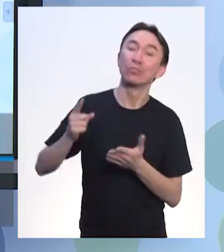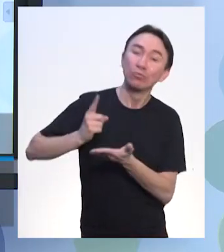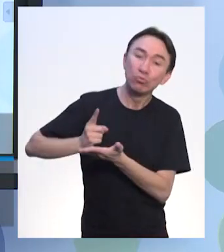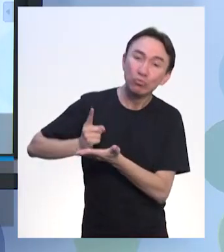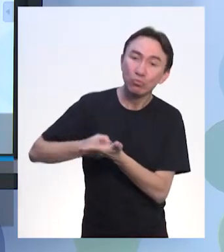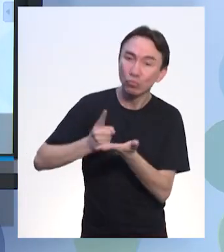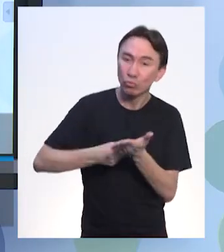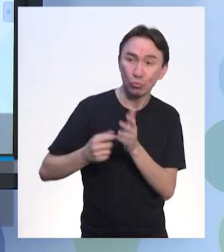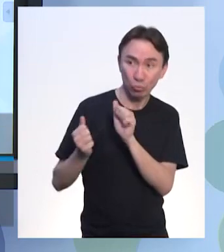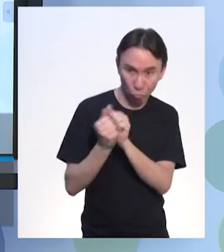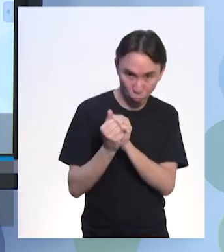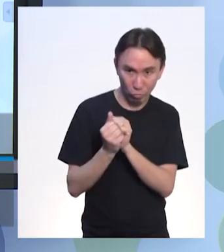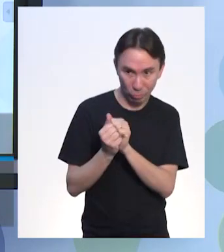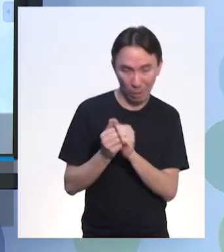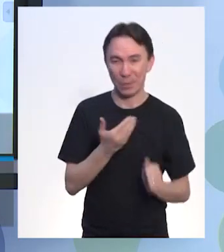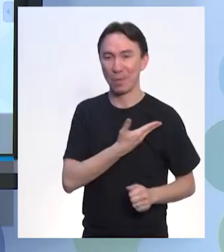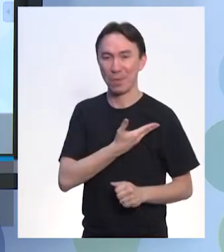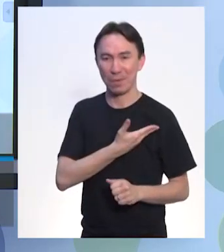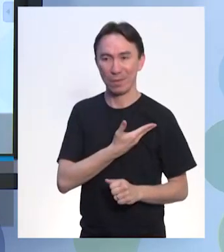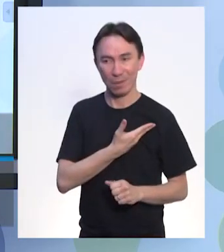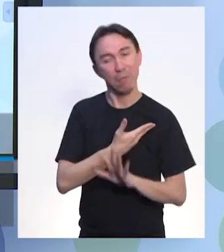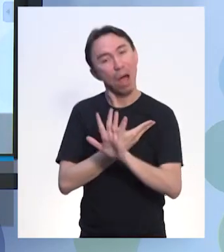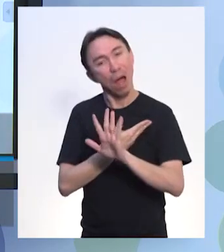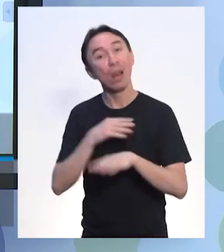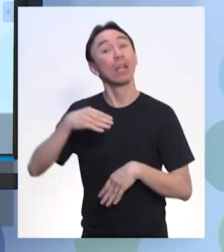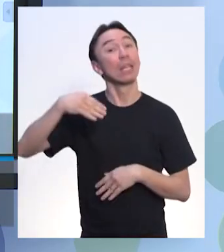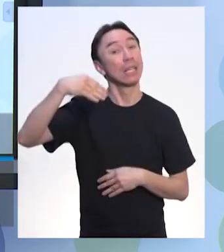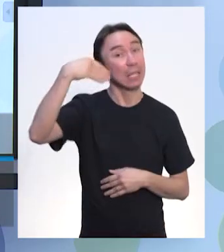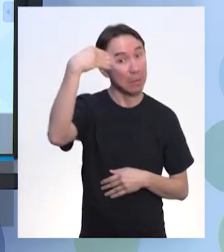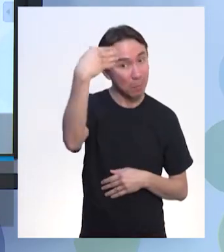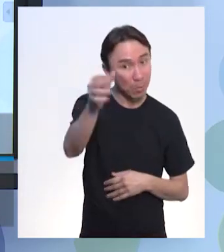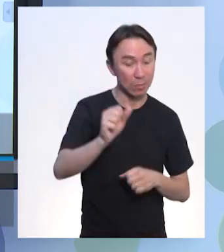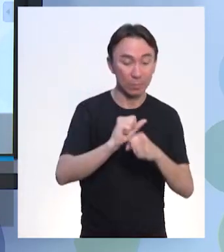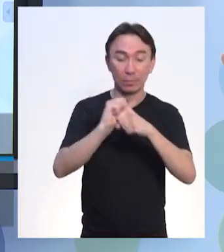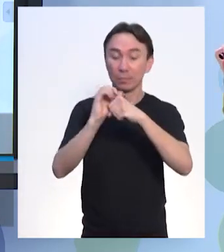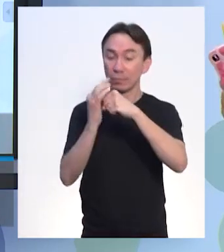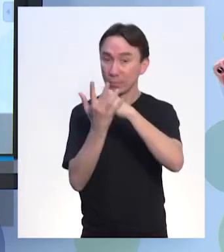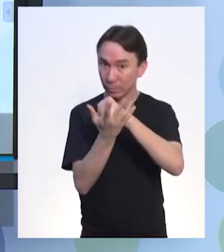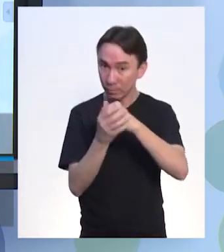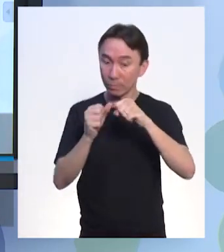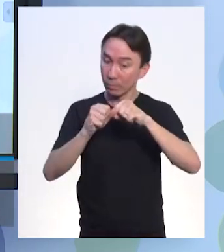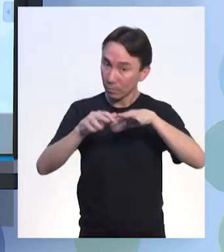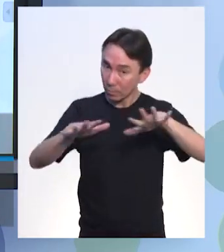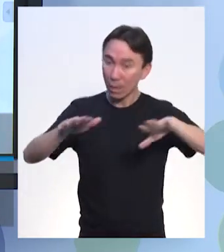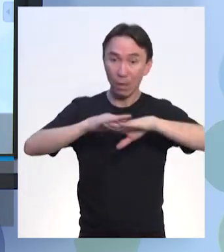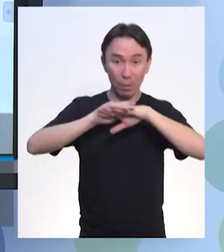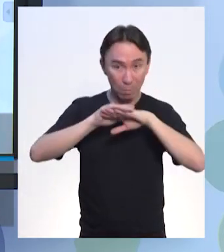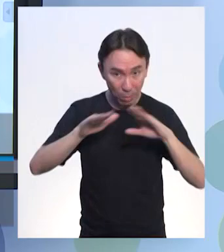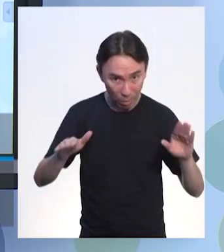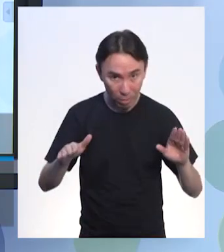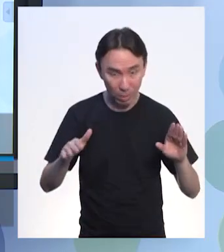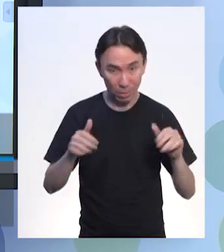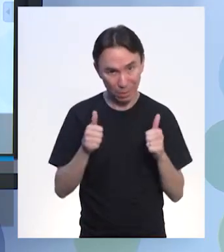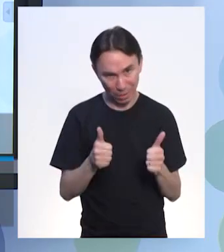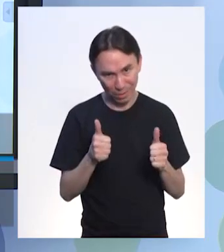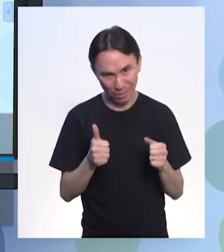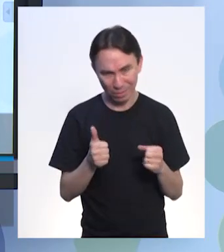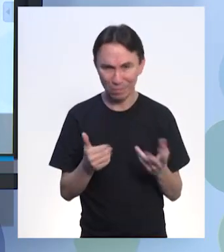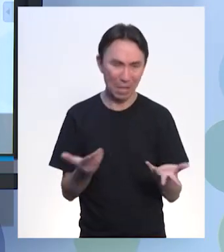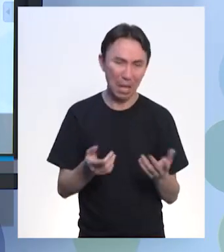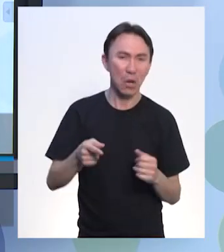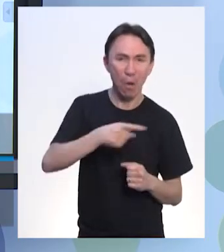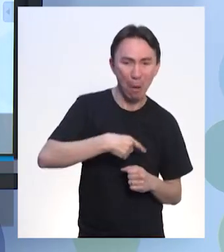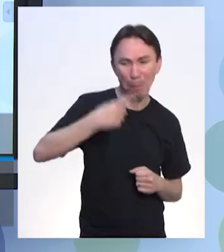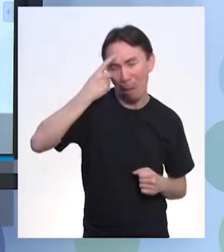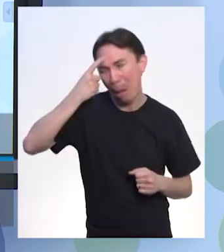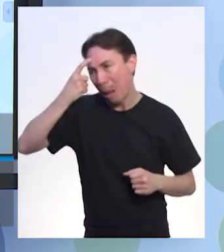Só que no outro momento. Então a gente fala com a perspectiva da melhora do que nós estamos passando hoje, porque a gente tem que pensar para frente. Também